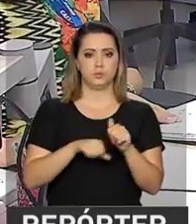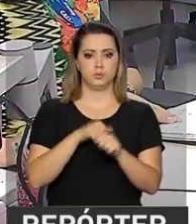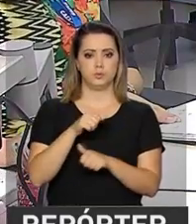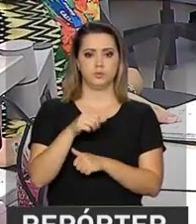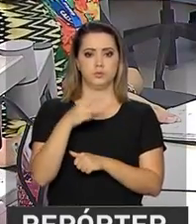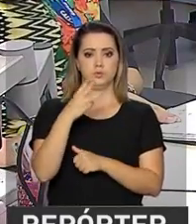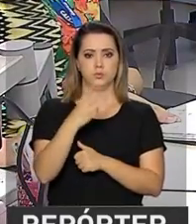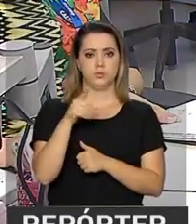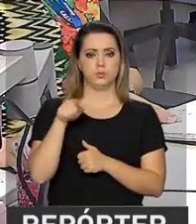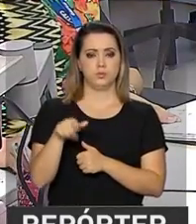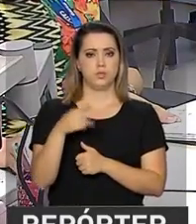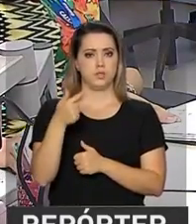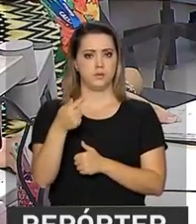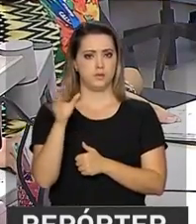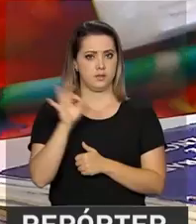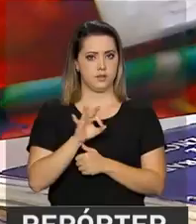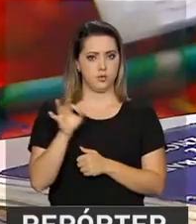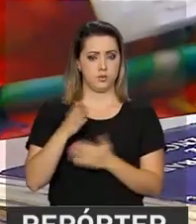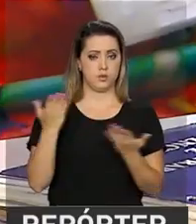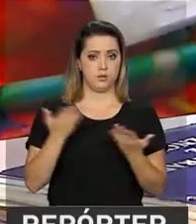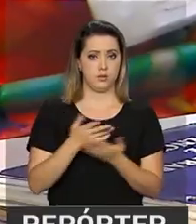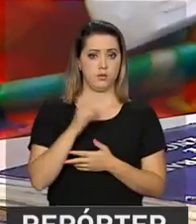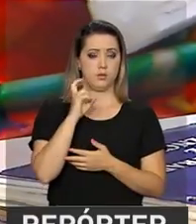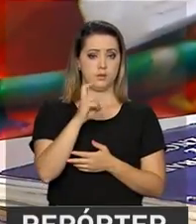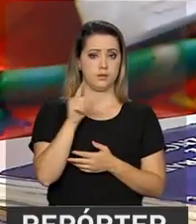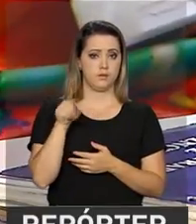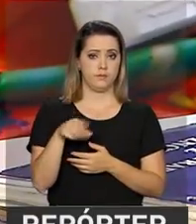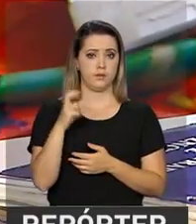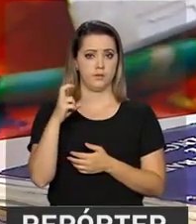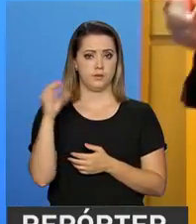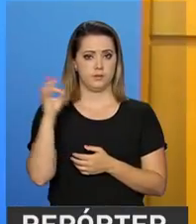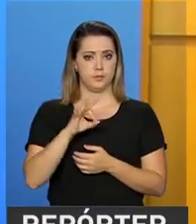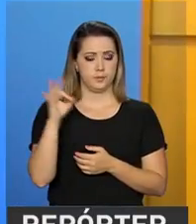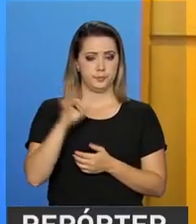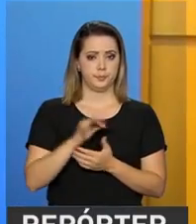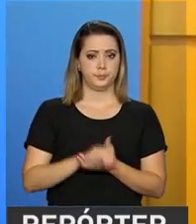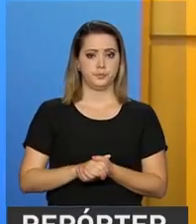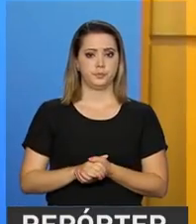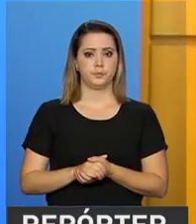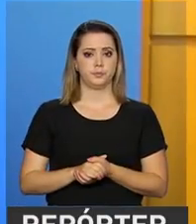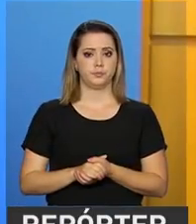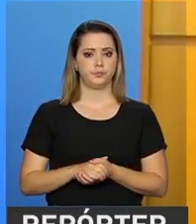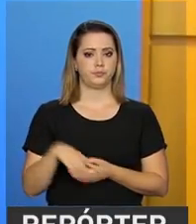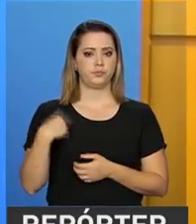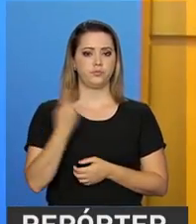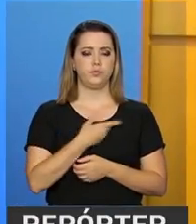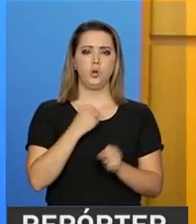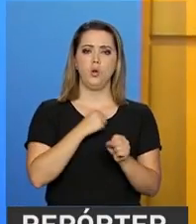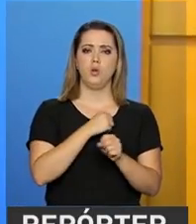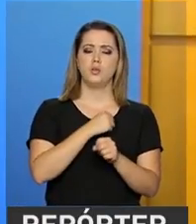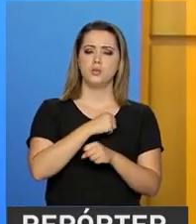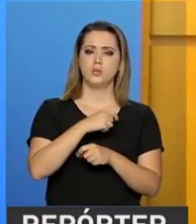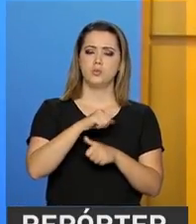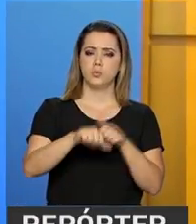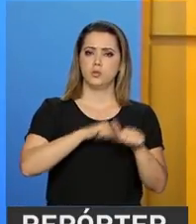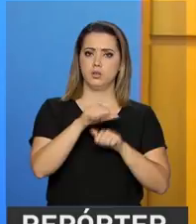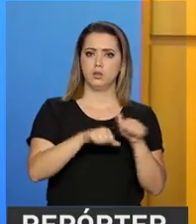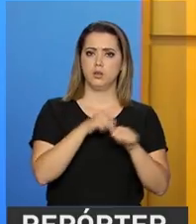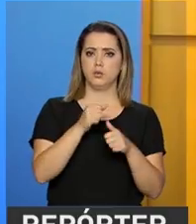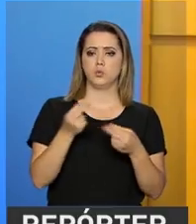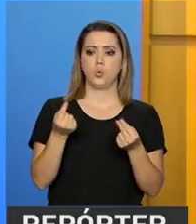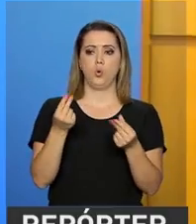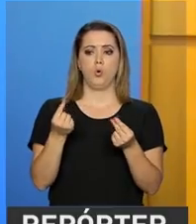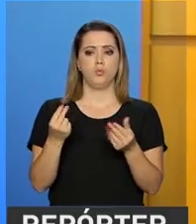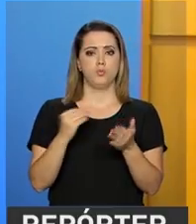atuais 3,7% ao ano para 5,5% ao ano. Nós modificamos a forma de remuneração dos valores